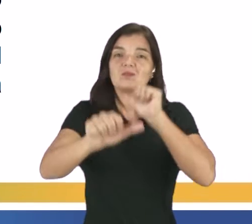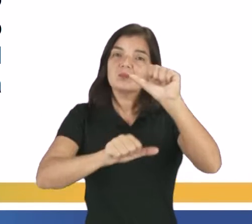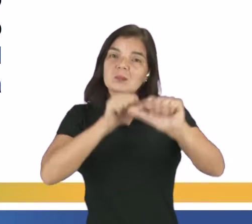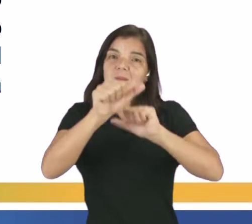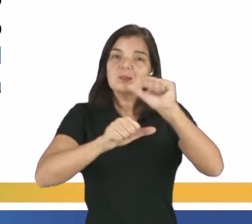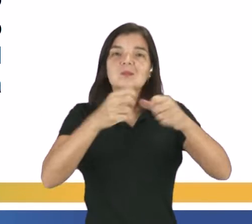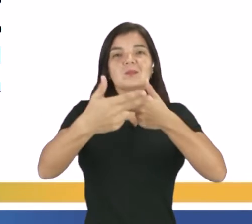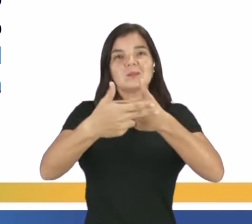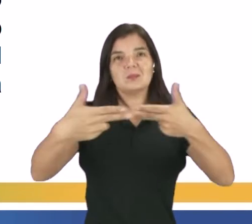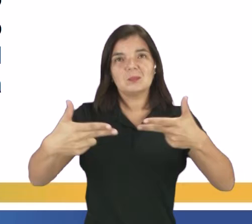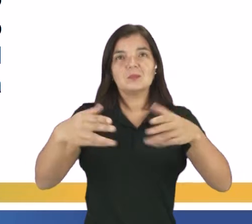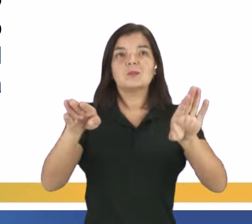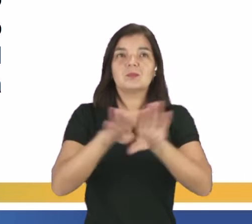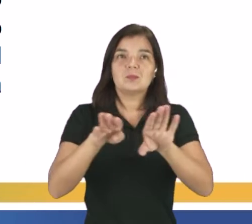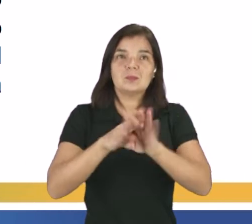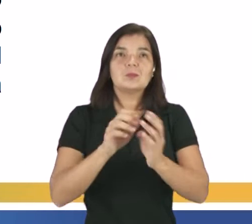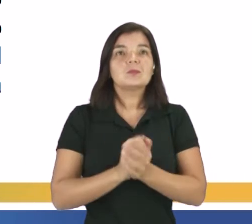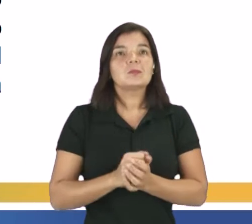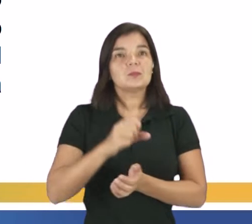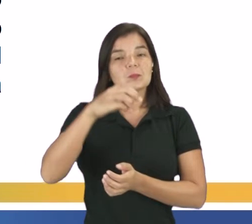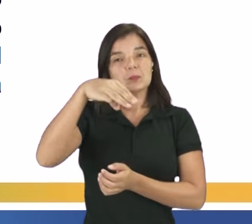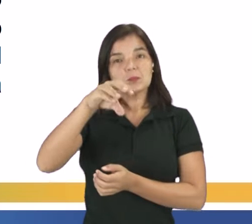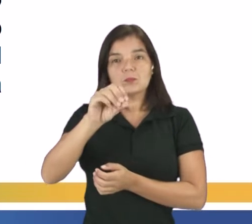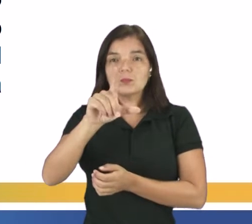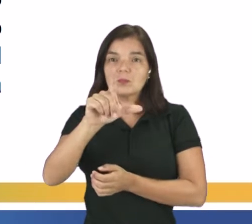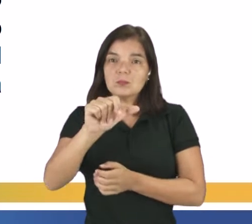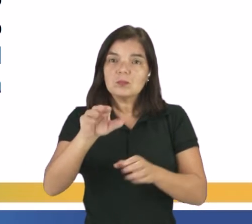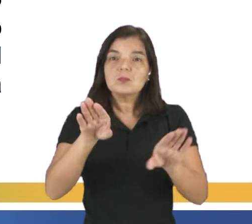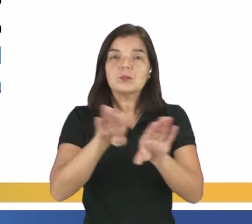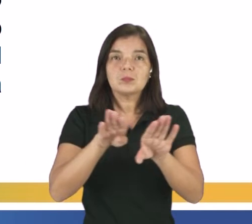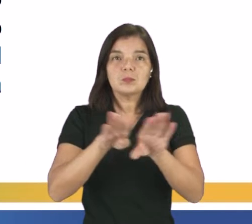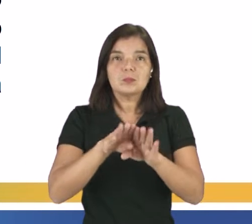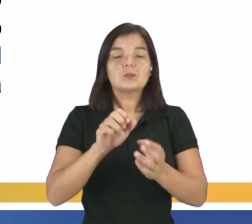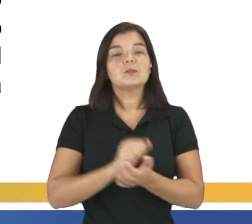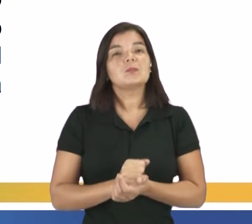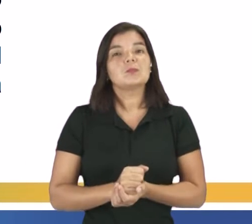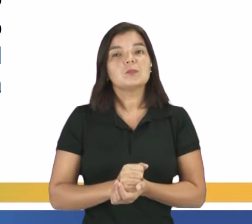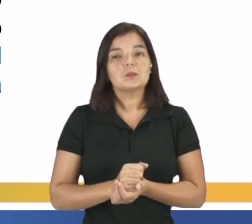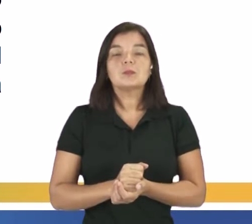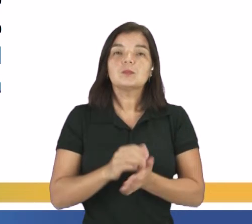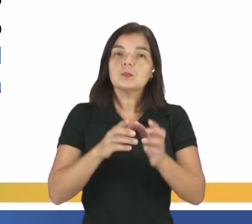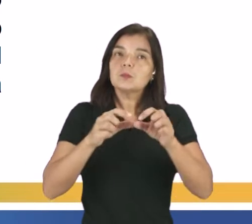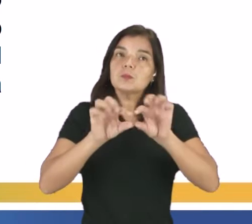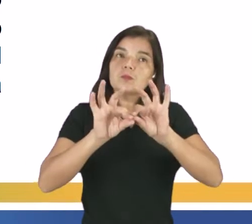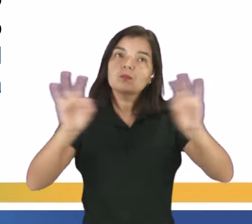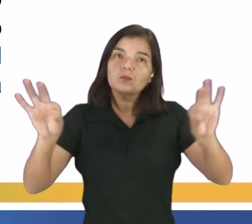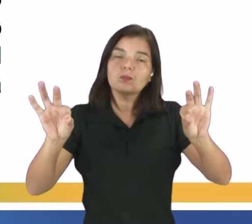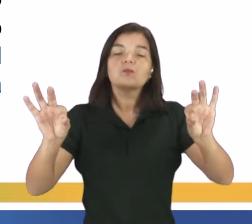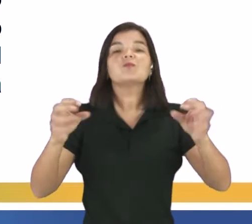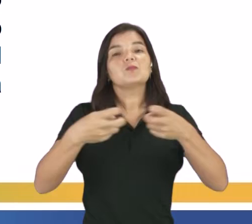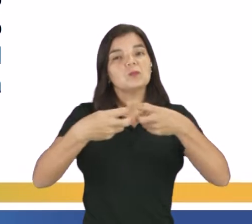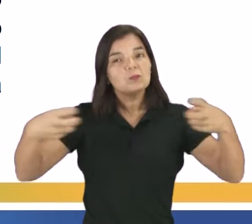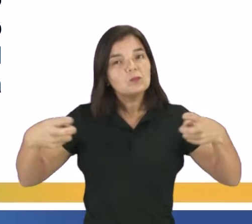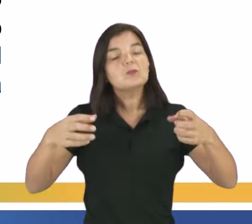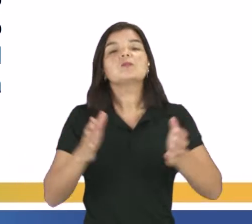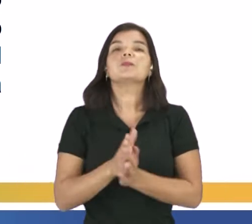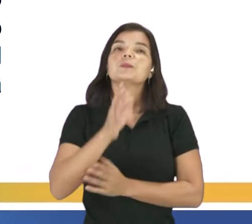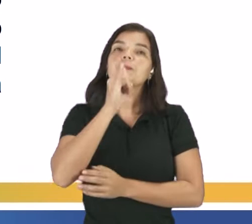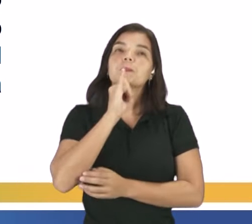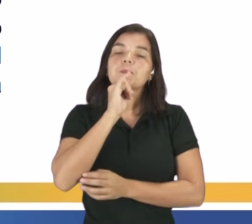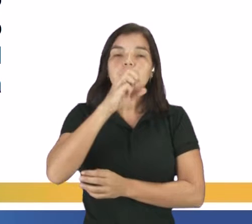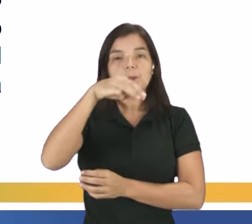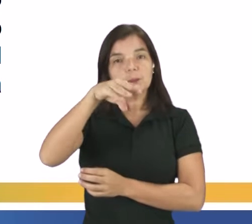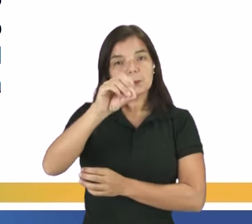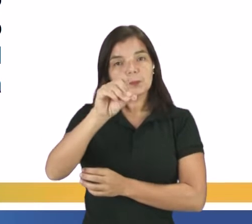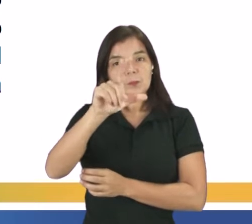pelo corpo. Essa deformação ela pode ser uma compressão, como pode ser um alongamento, um esticamento. Por exemplo,